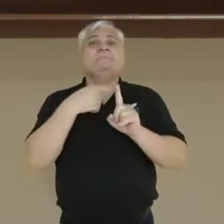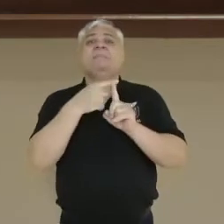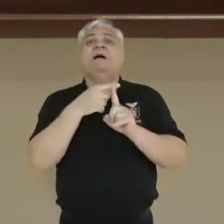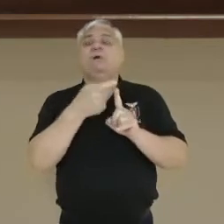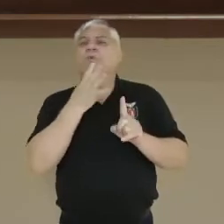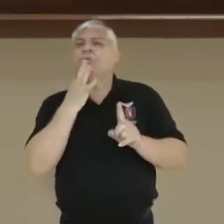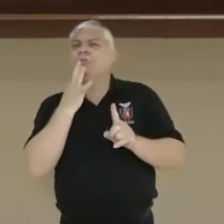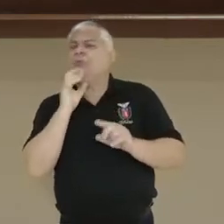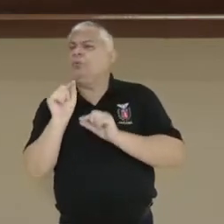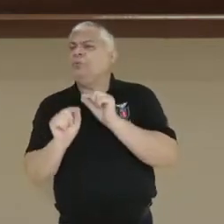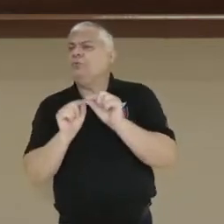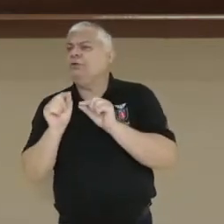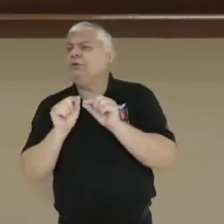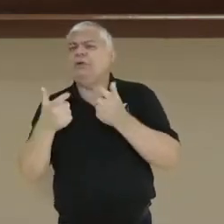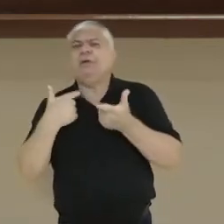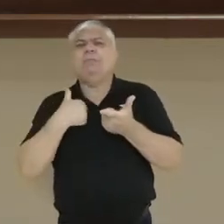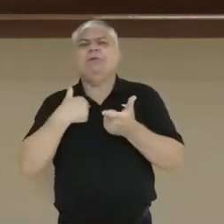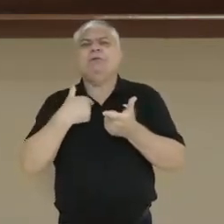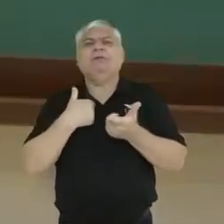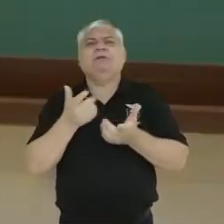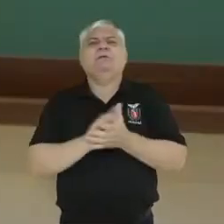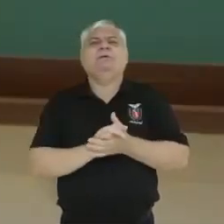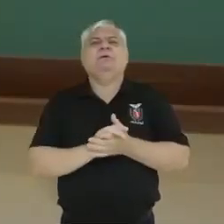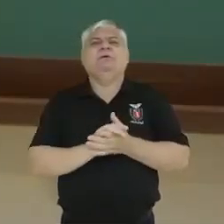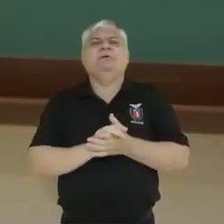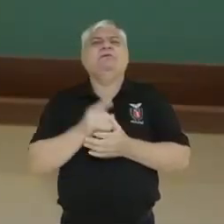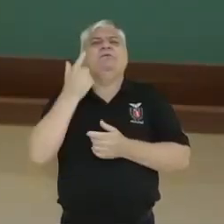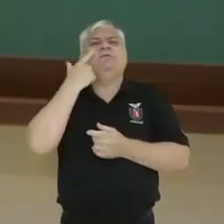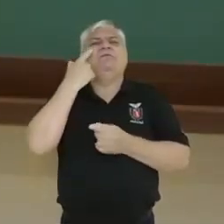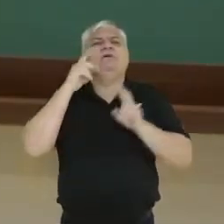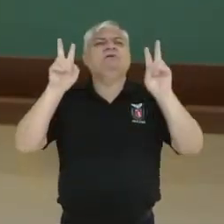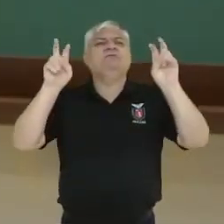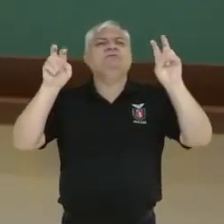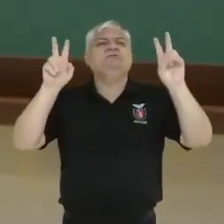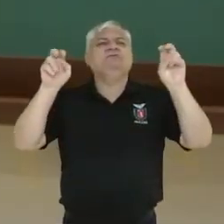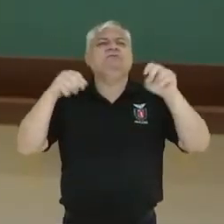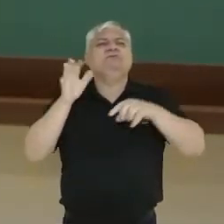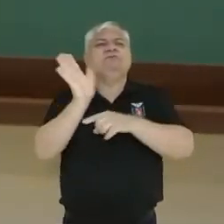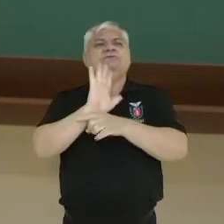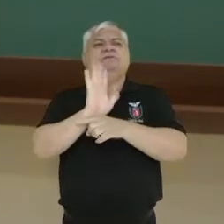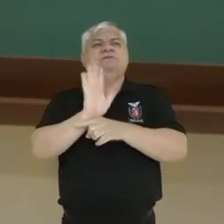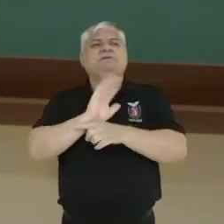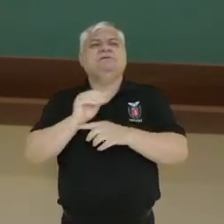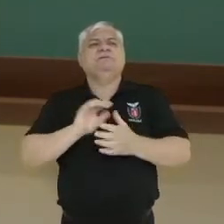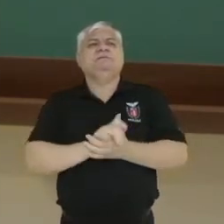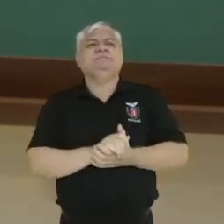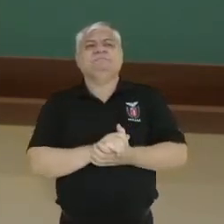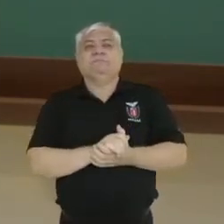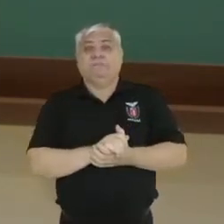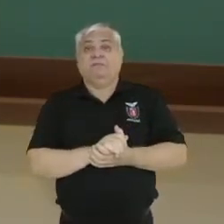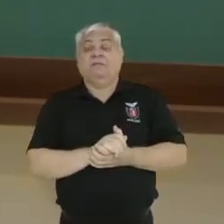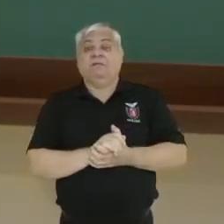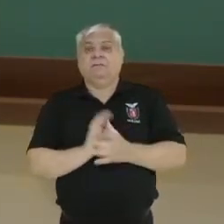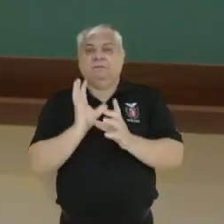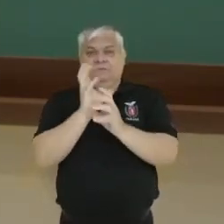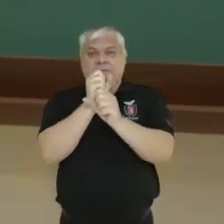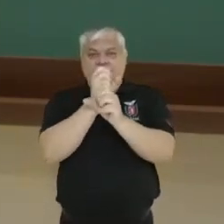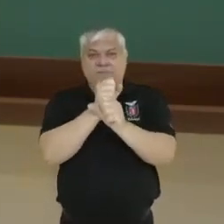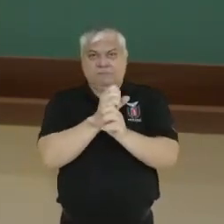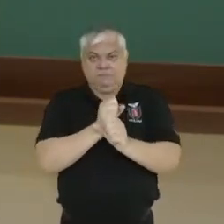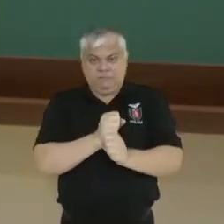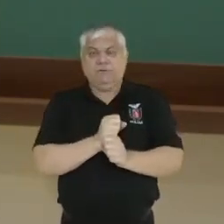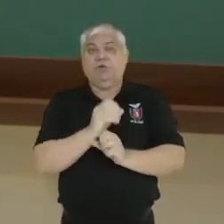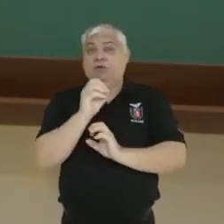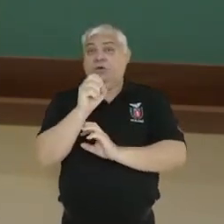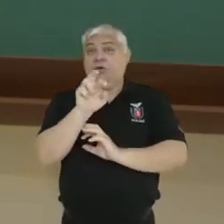bem o que é o nosso investimento. Então vamos ver o nosso títulozinho do nosso vídeo de hoje, que é o orçamento, que a gente já